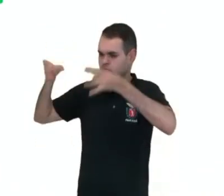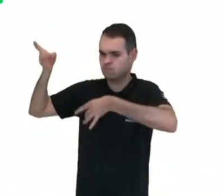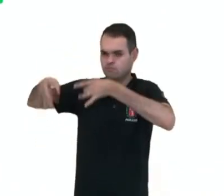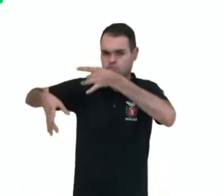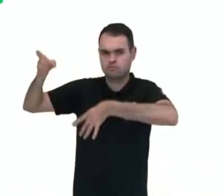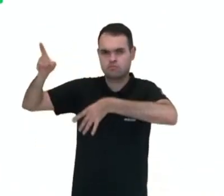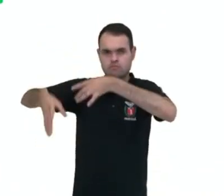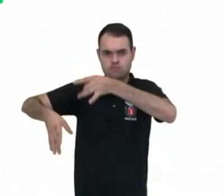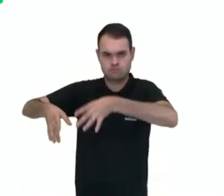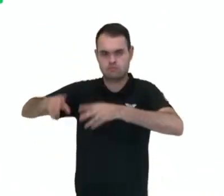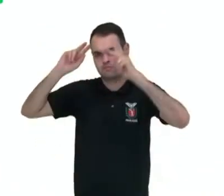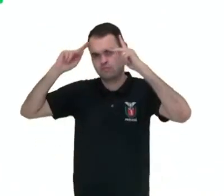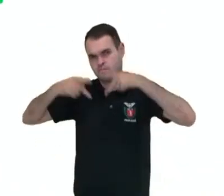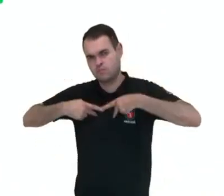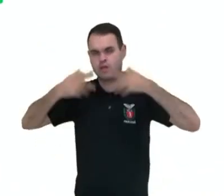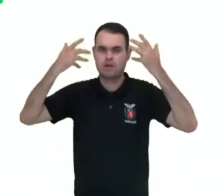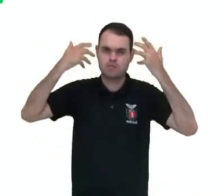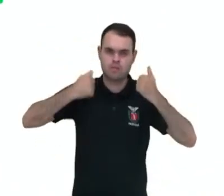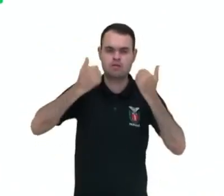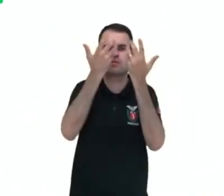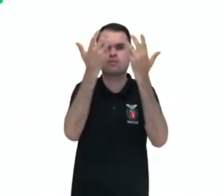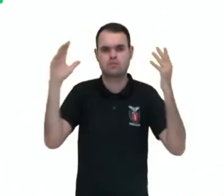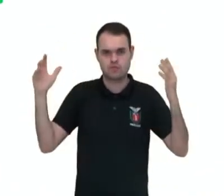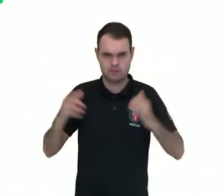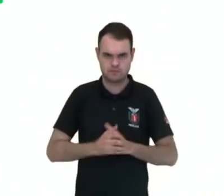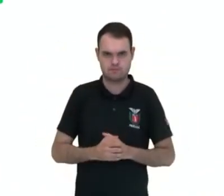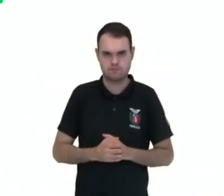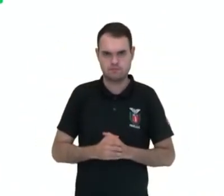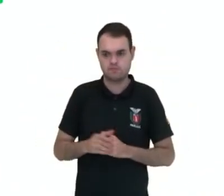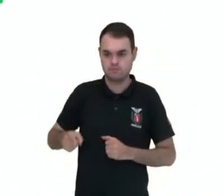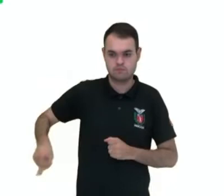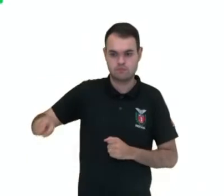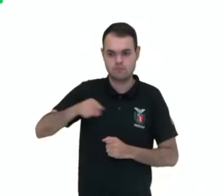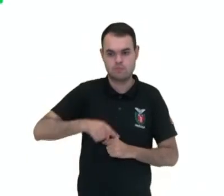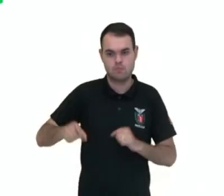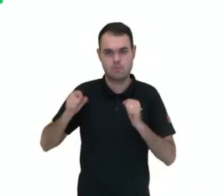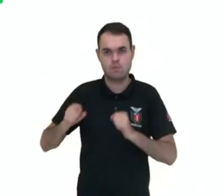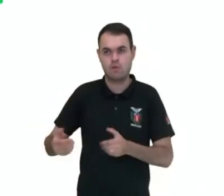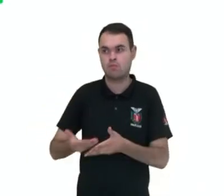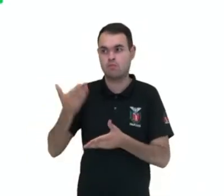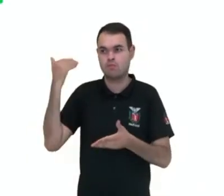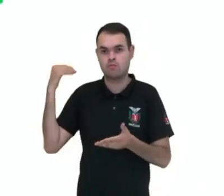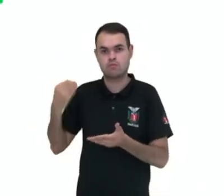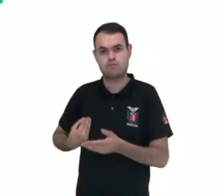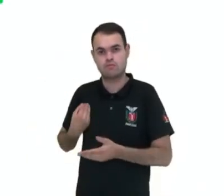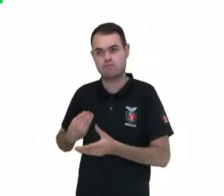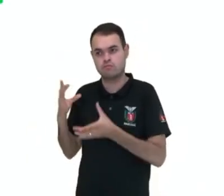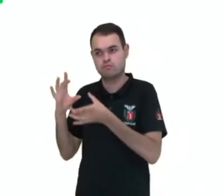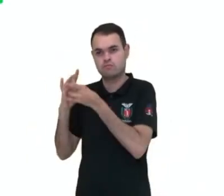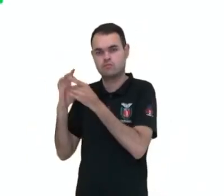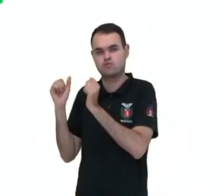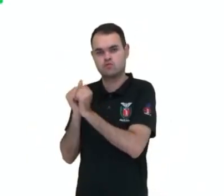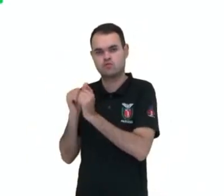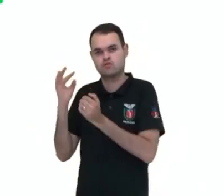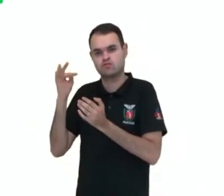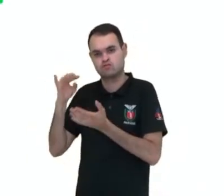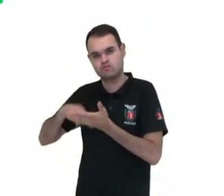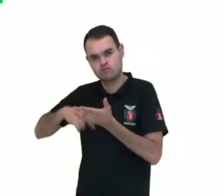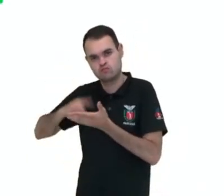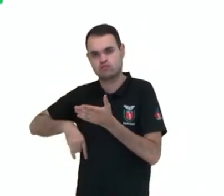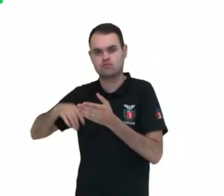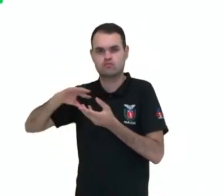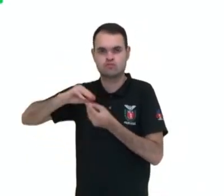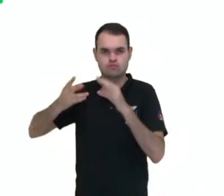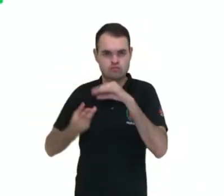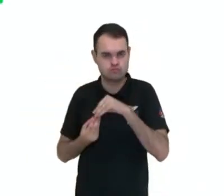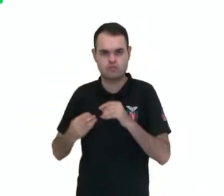humanos, animais e na própria natureza. Elas podem ser os testemunhos, as evidências como documentos, artefatos,